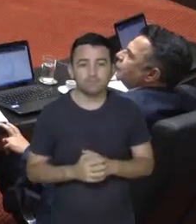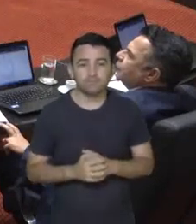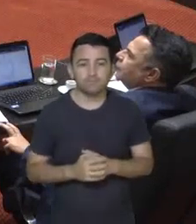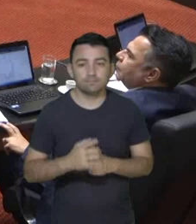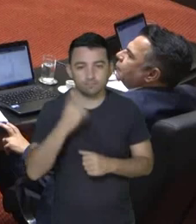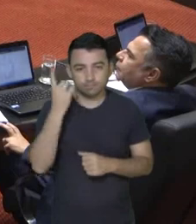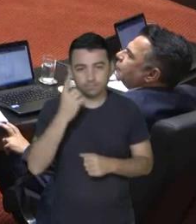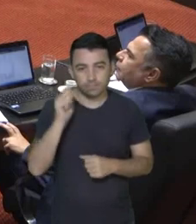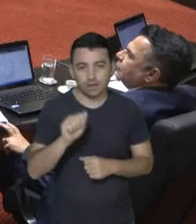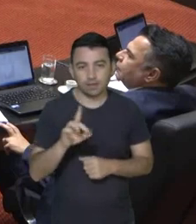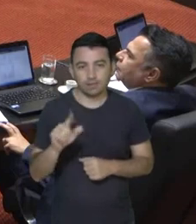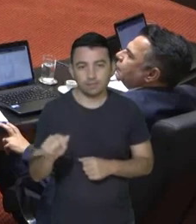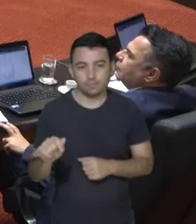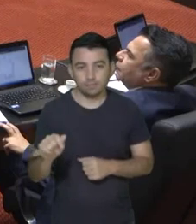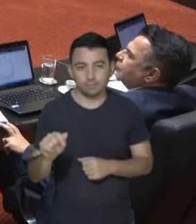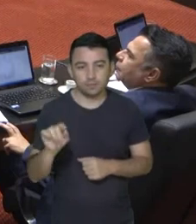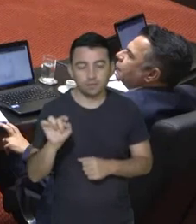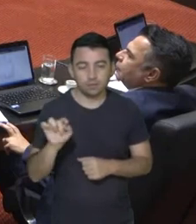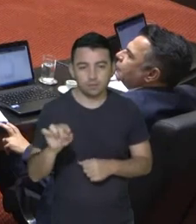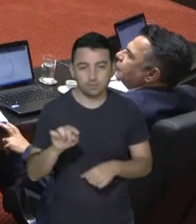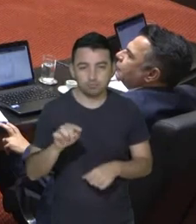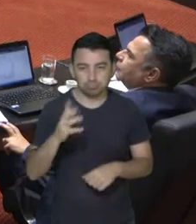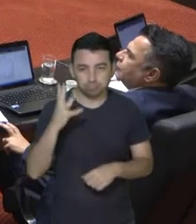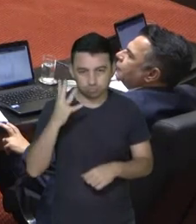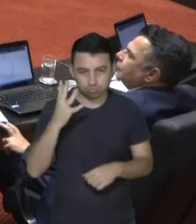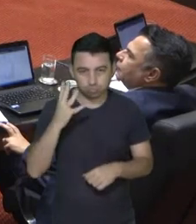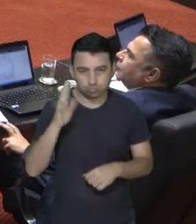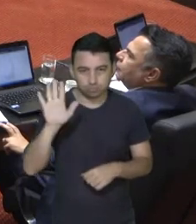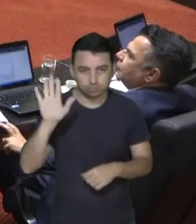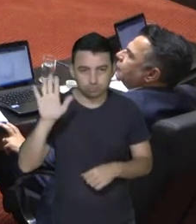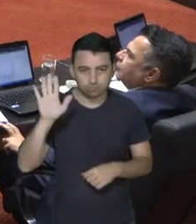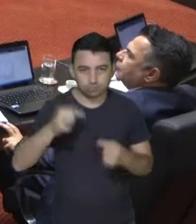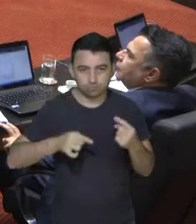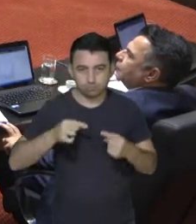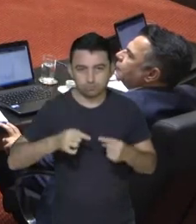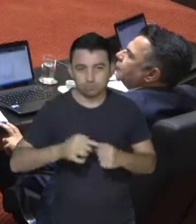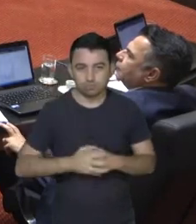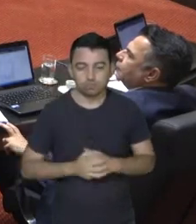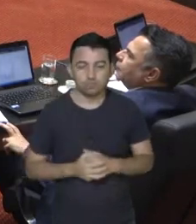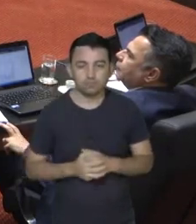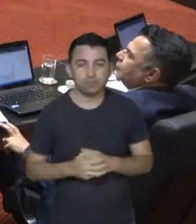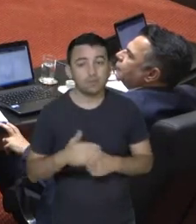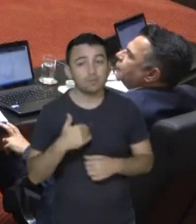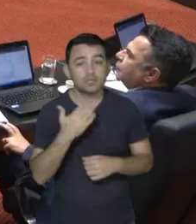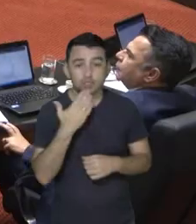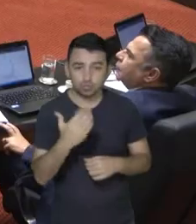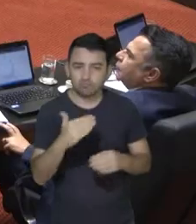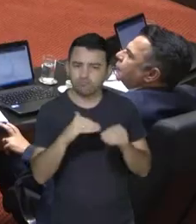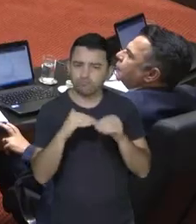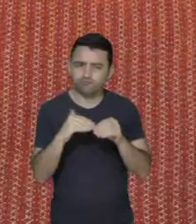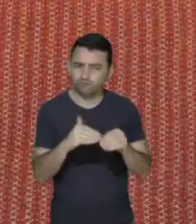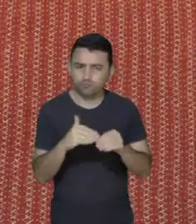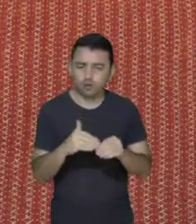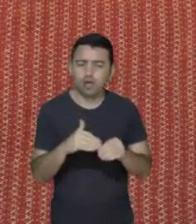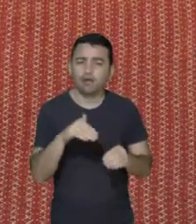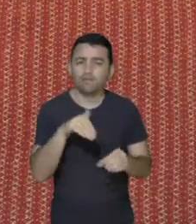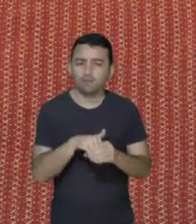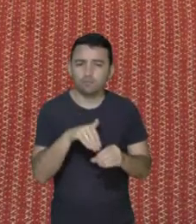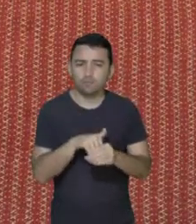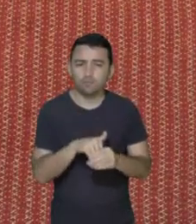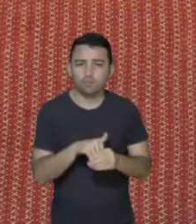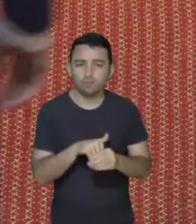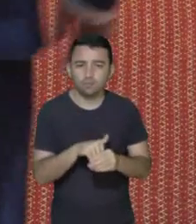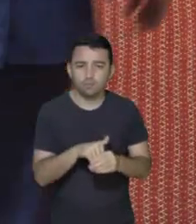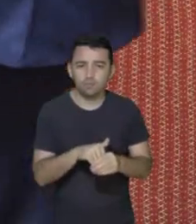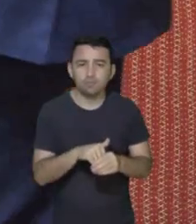Deputada Ada, Vossa Excelência tem a palavra para discutir. Presidente, eu gostaria de pedir unanimidade nessa votação em